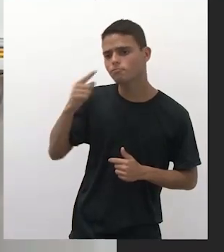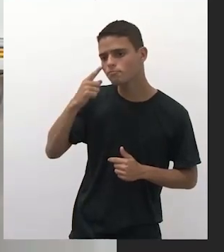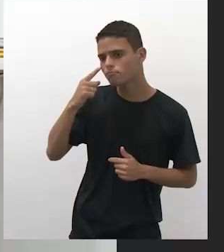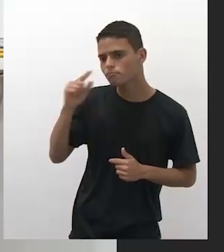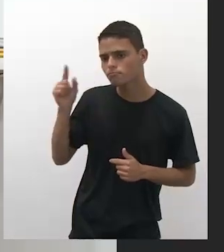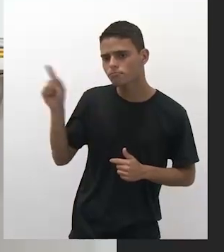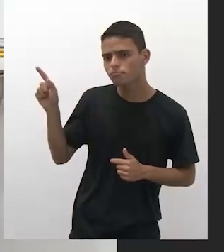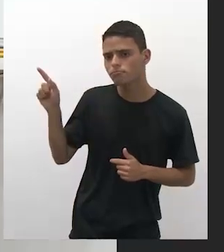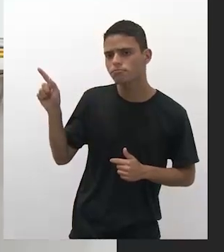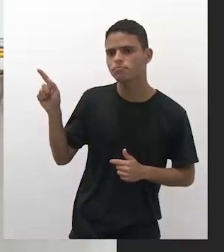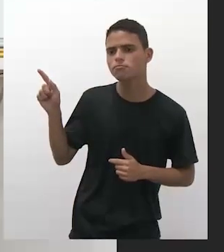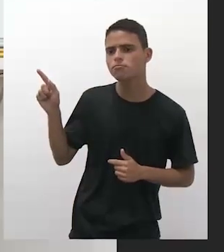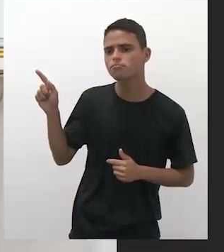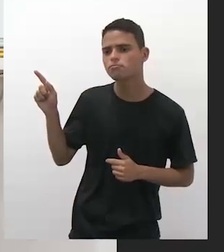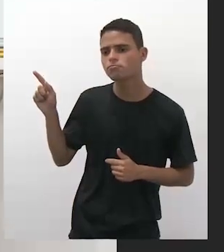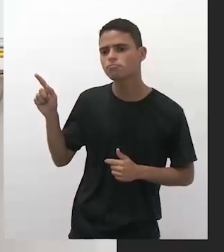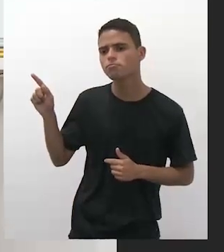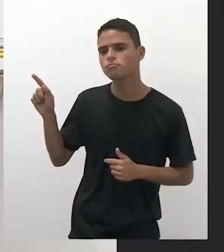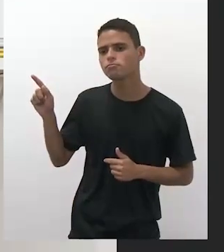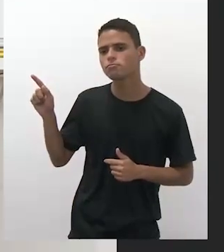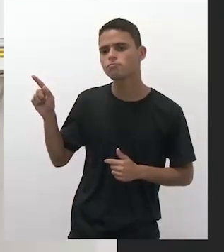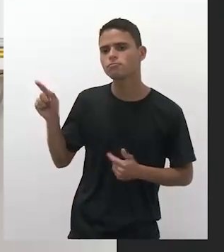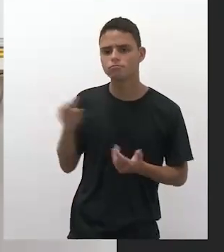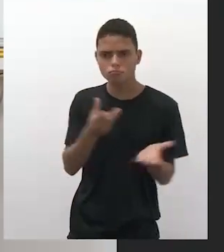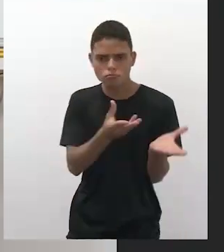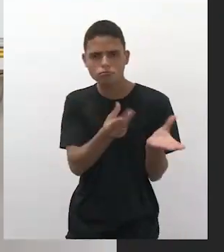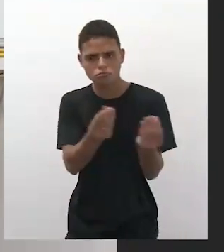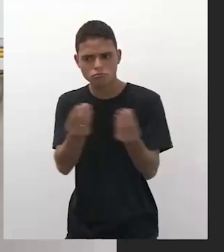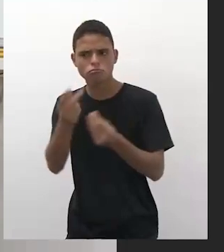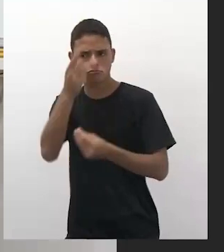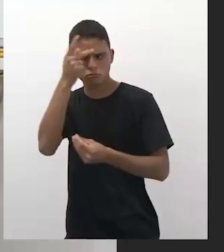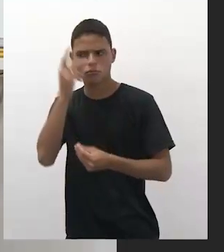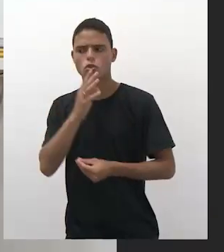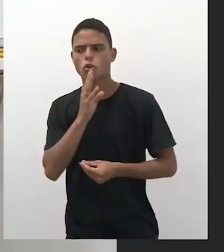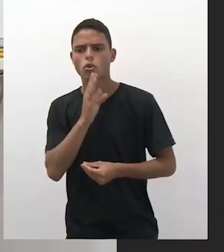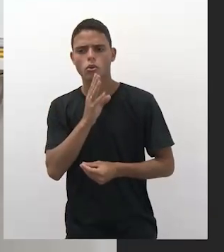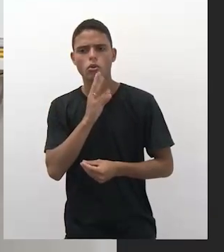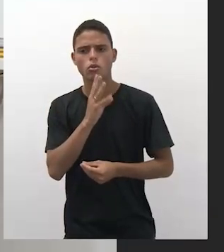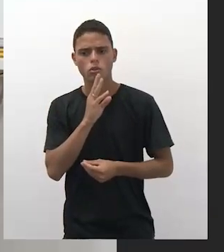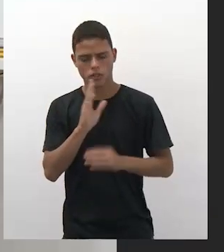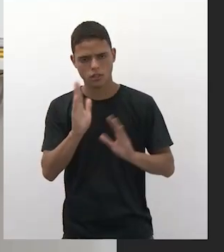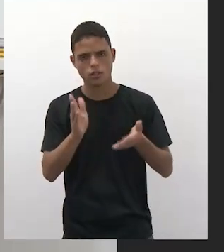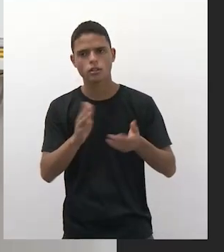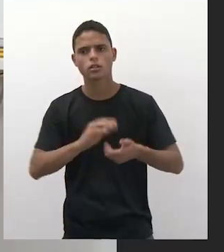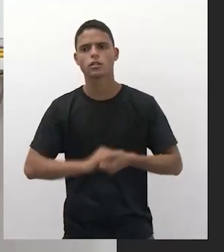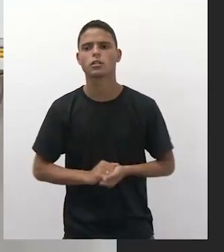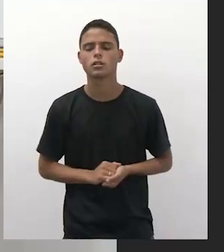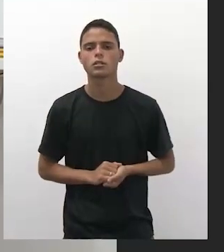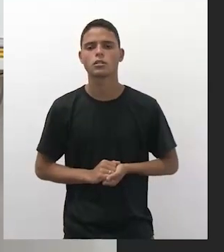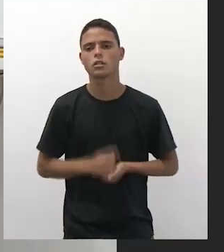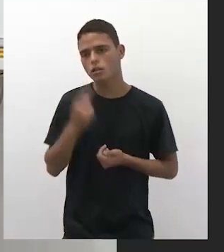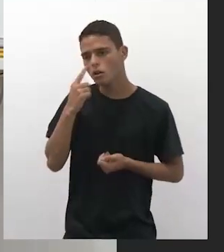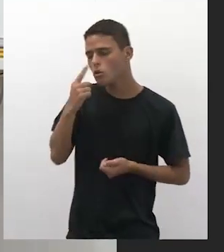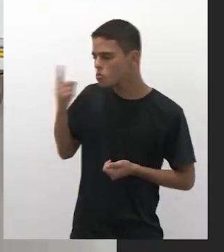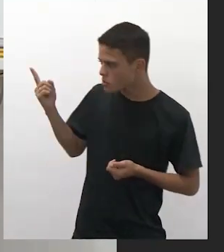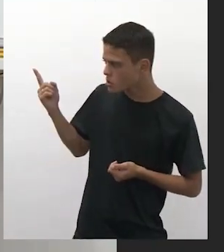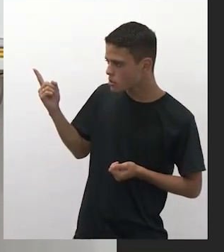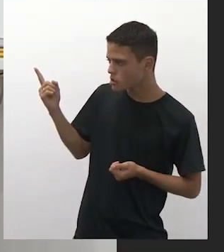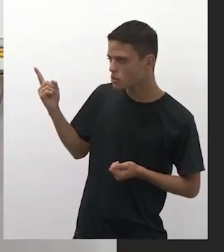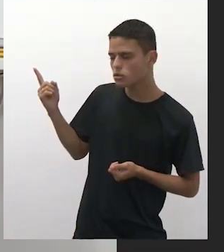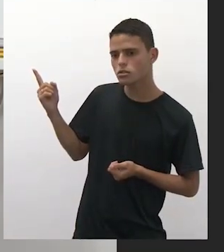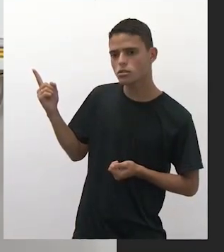Eu não sei se muita gente conhece, né? Que é um moedor de